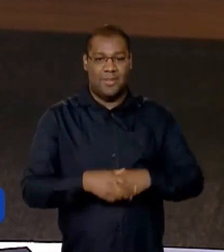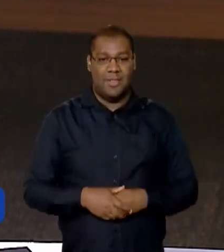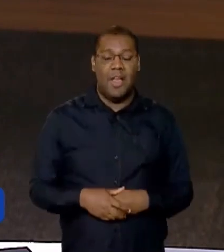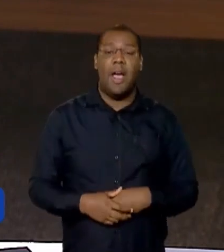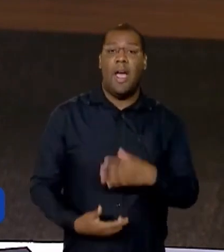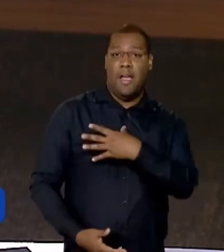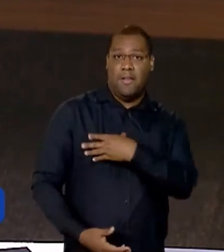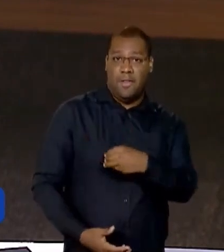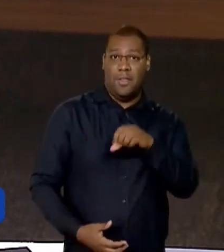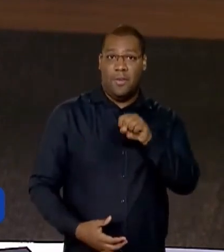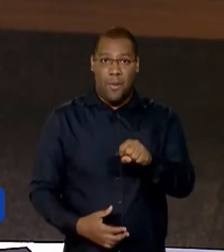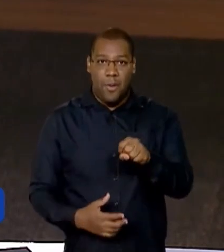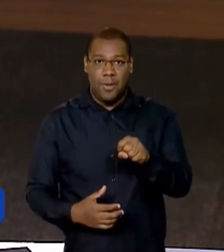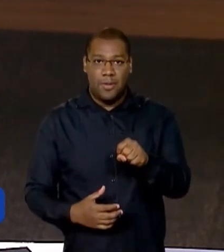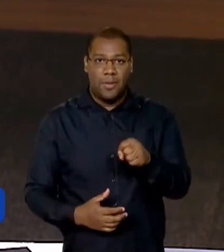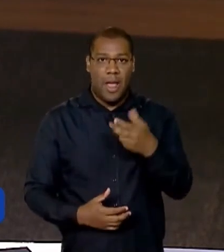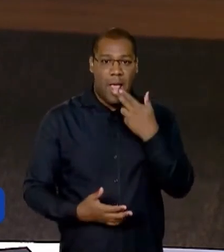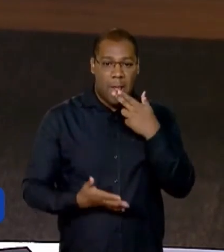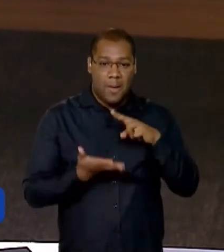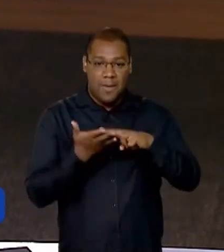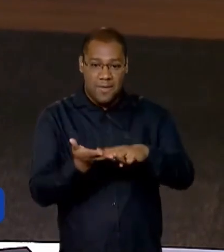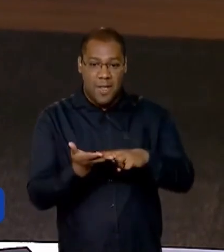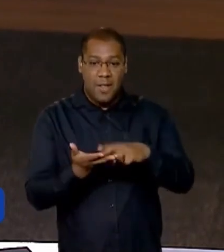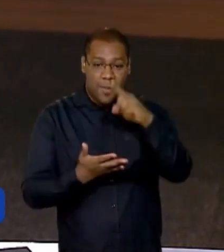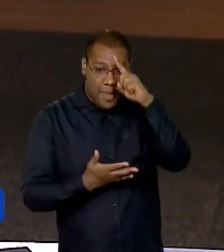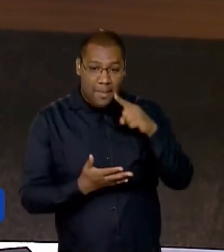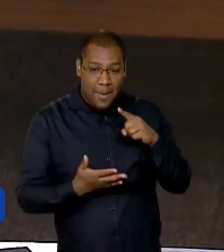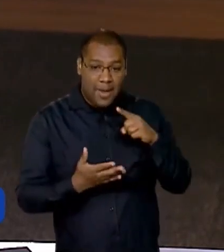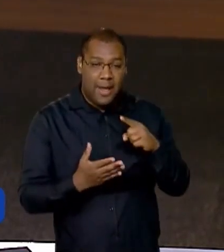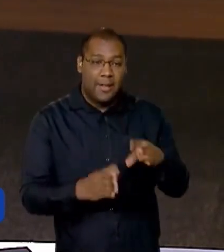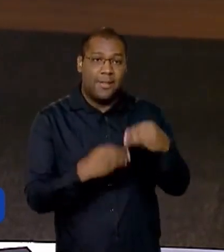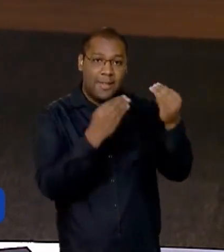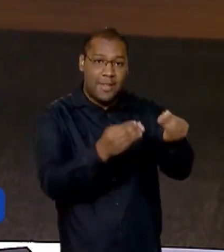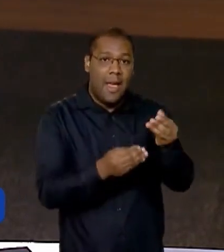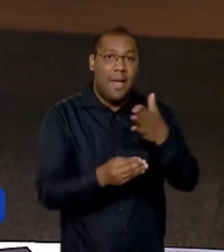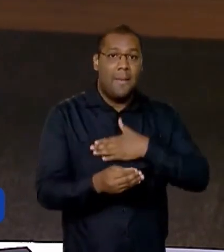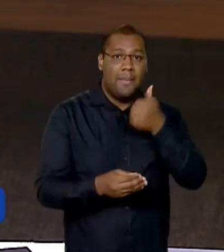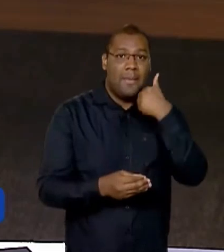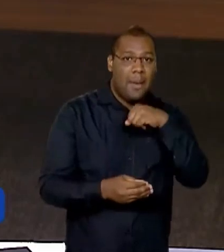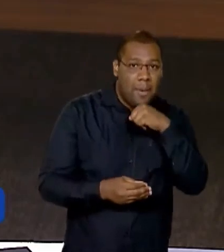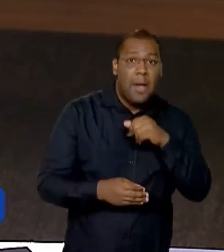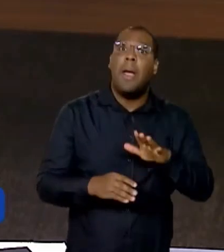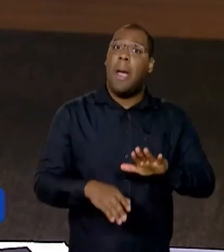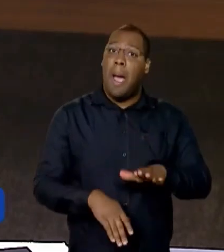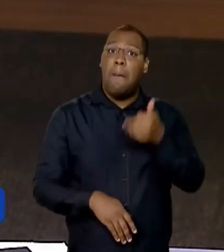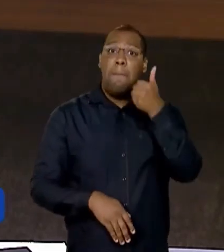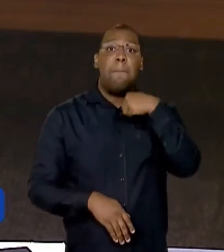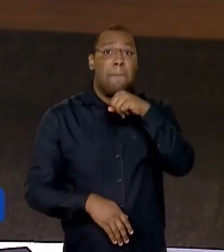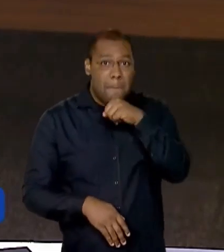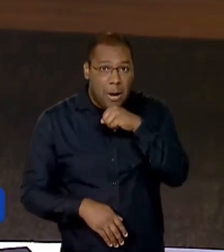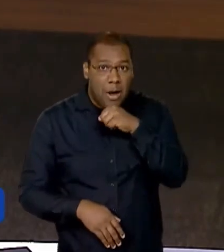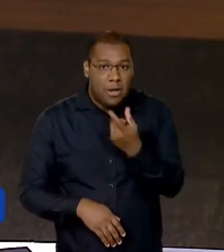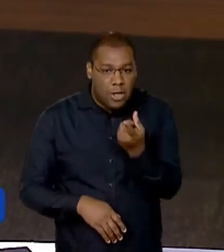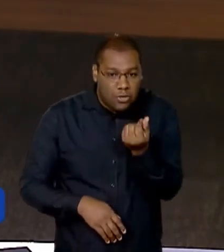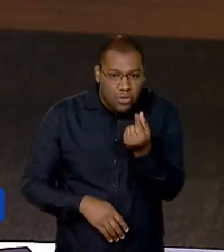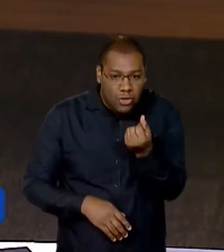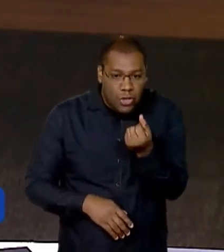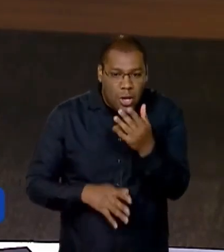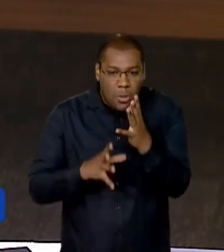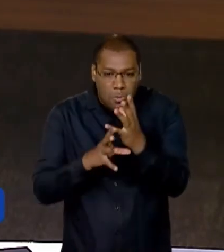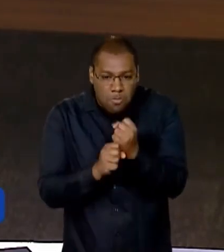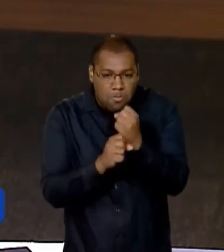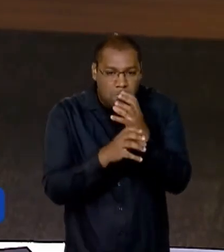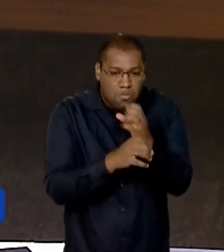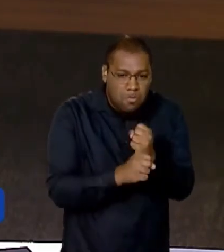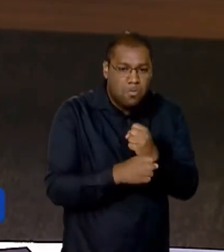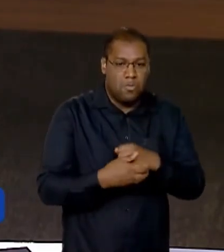entregavam o envelope fechado para minha mãe ela não sabia ler nem escrever mas sabia contar dinheiro então ela contava o dinheiro e